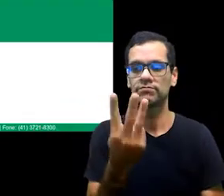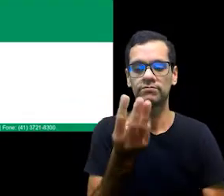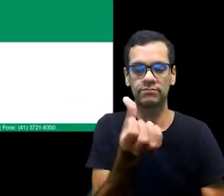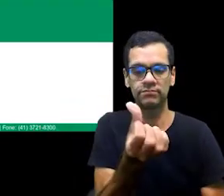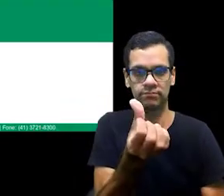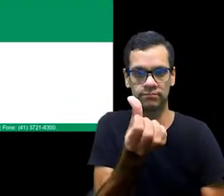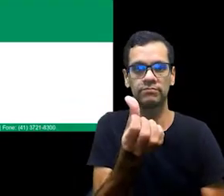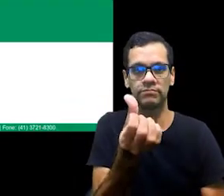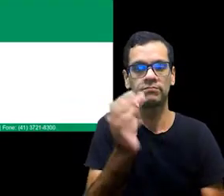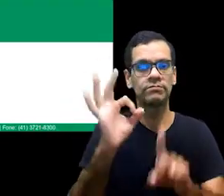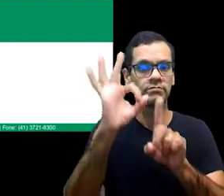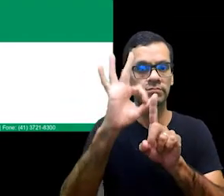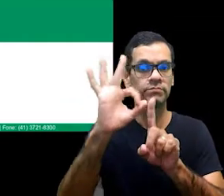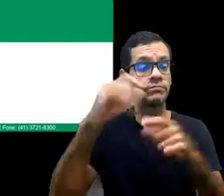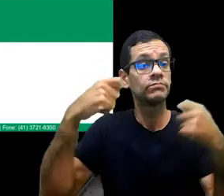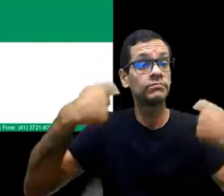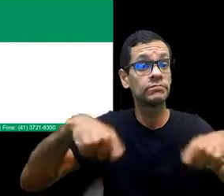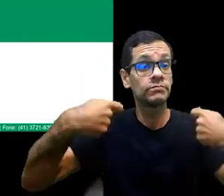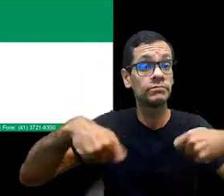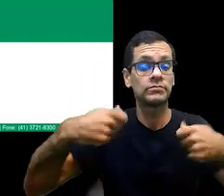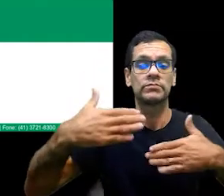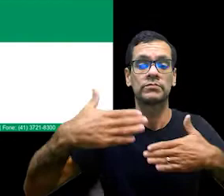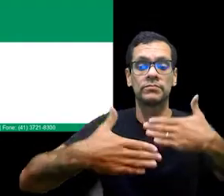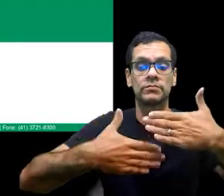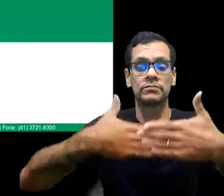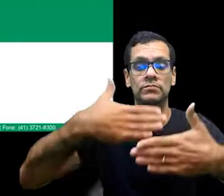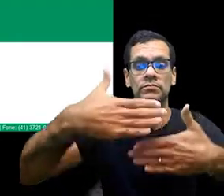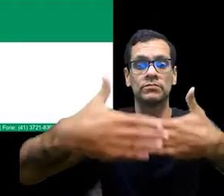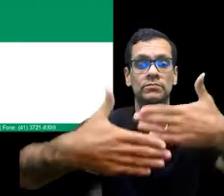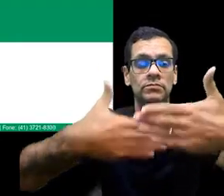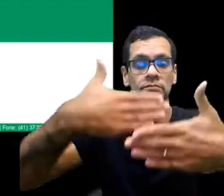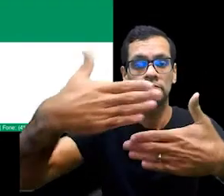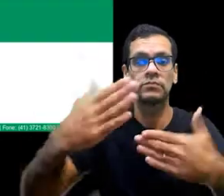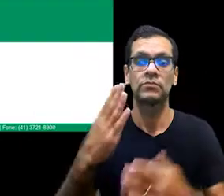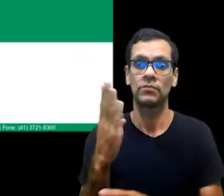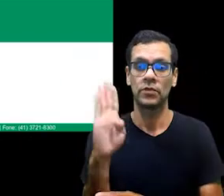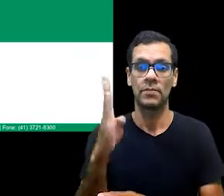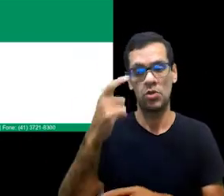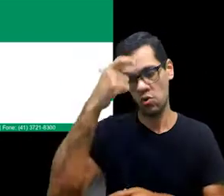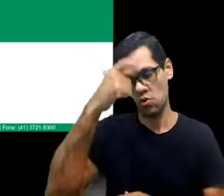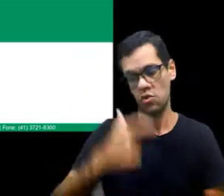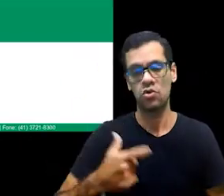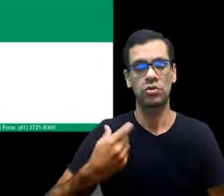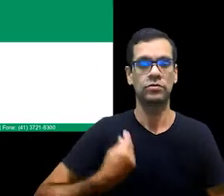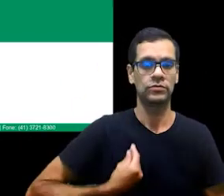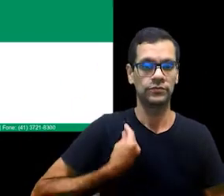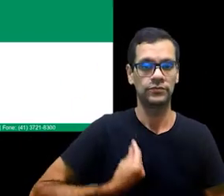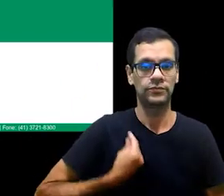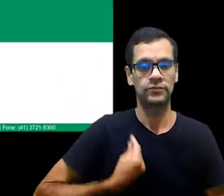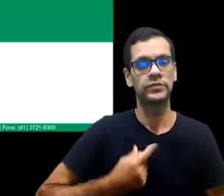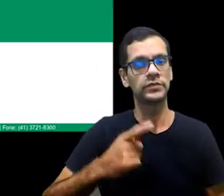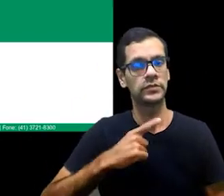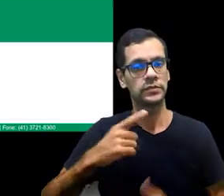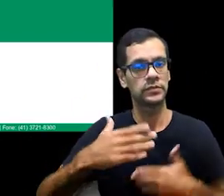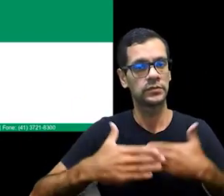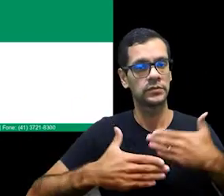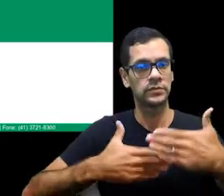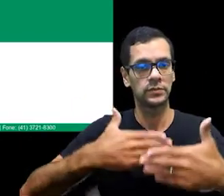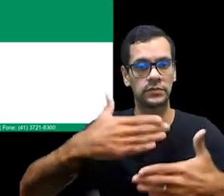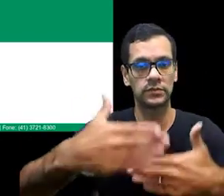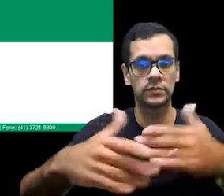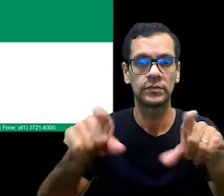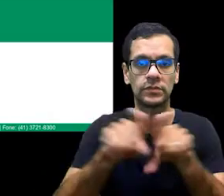graus, porque essa é a temperatura necessária para os processos fisiológicos que nos mantêm vivos, né, para esses processos se